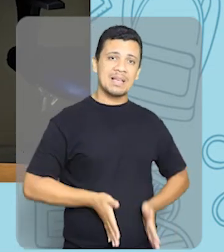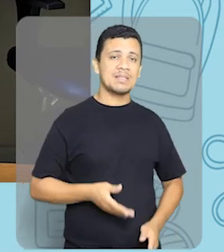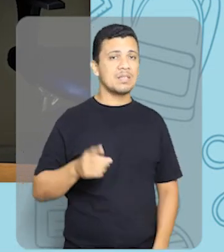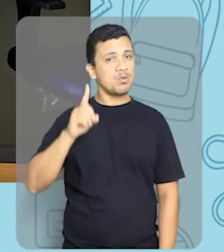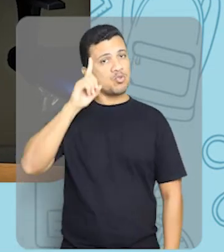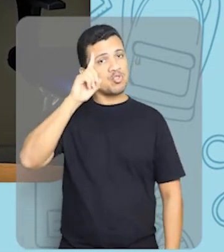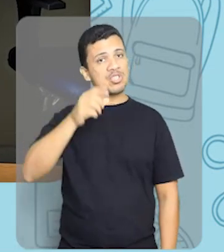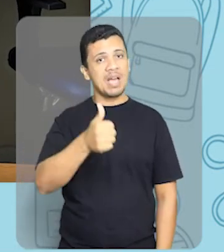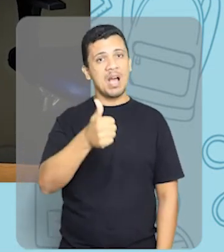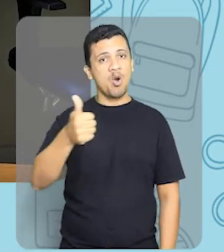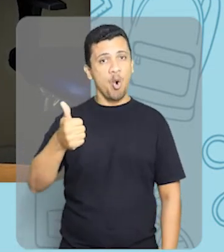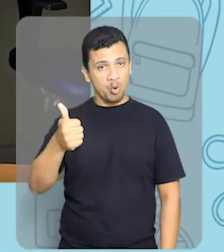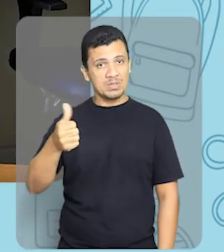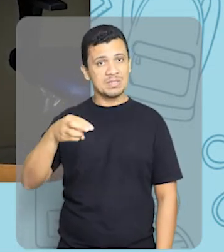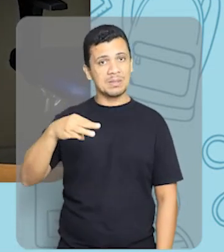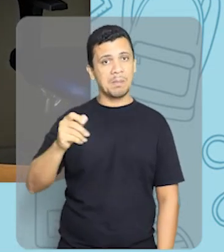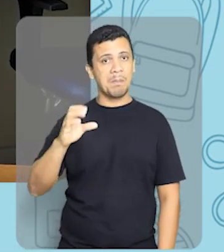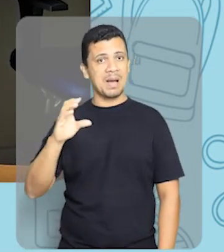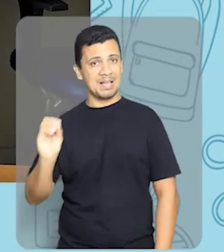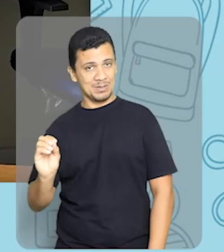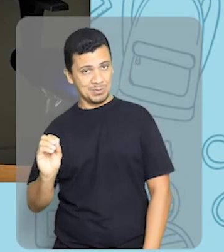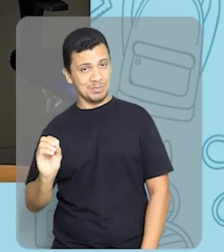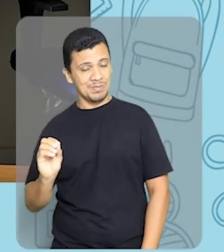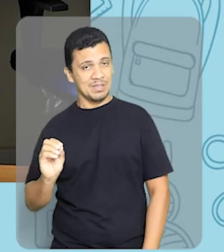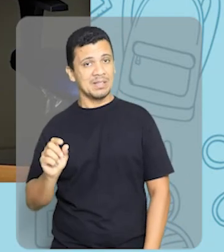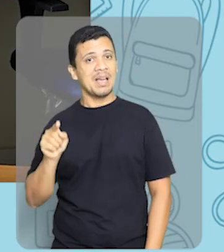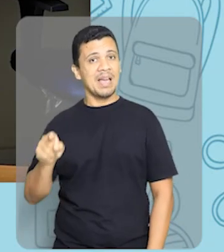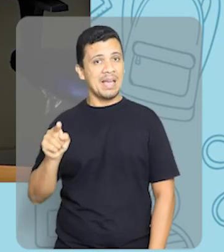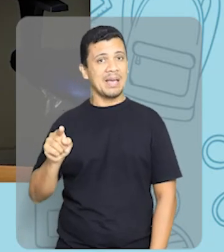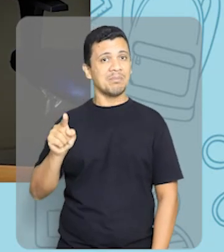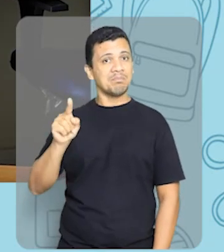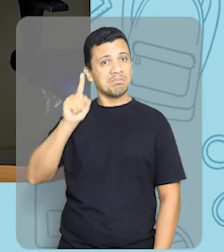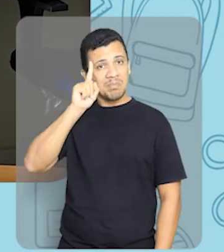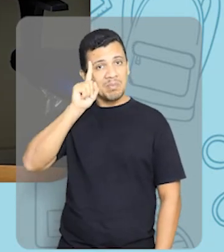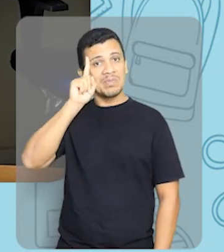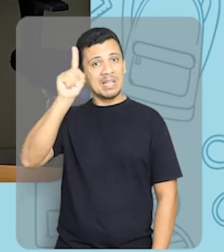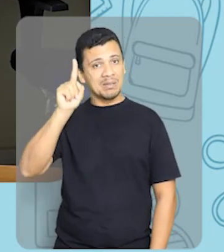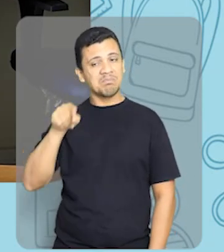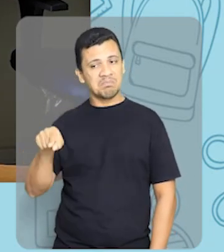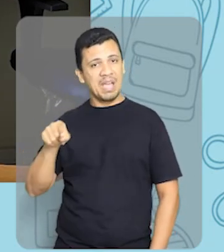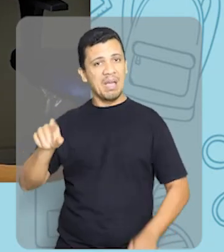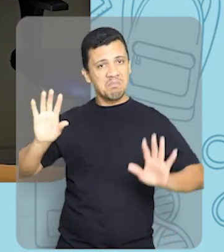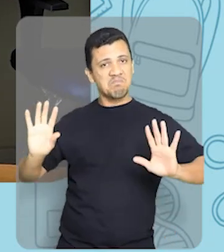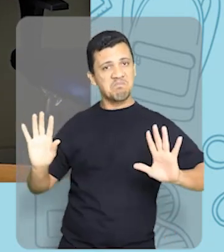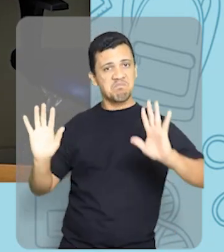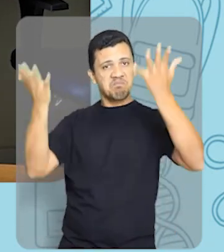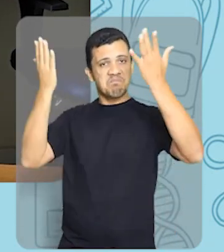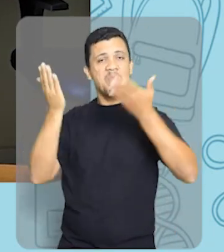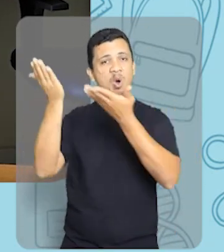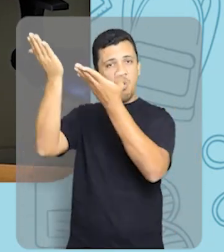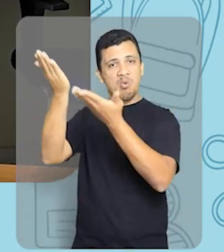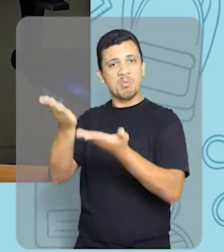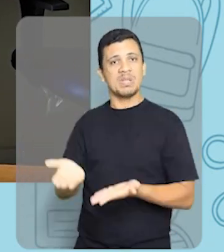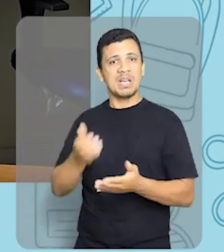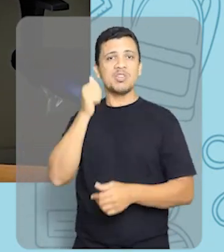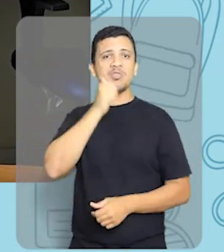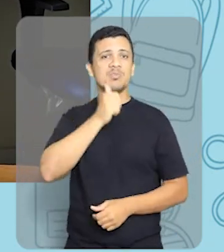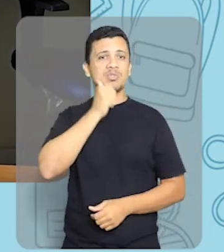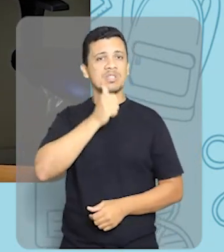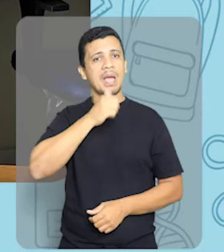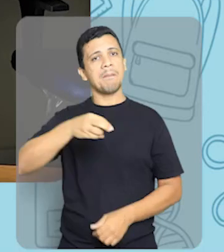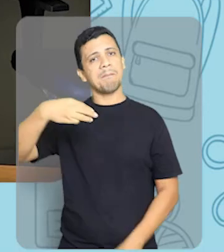de março e inclusive essa data, 11 de março, é dedicada, celebrada, uma homenagem à mulher